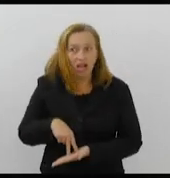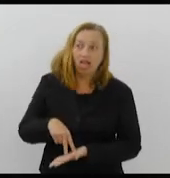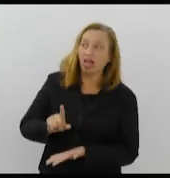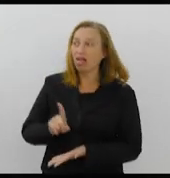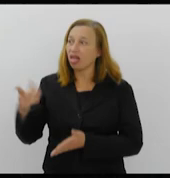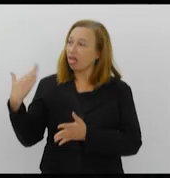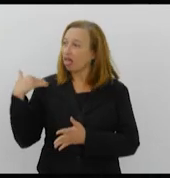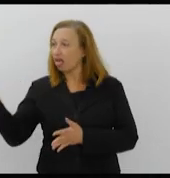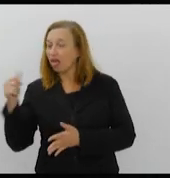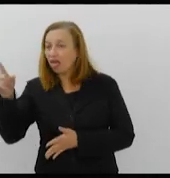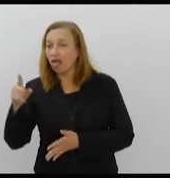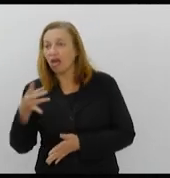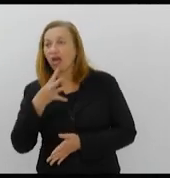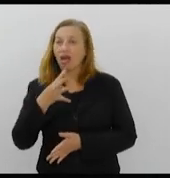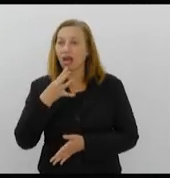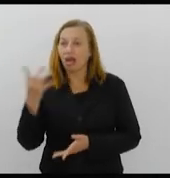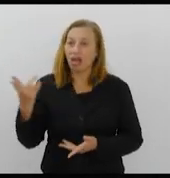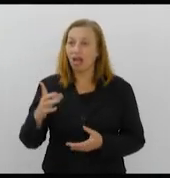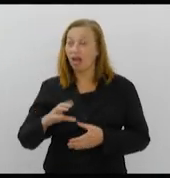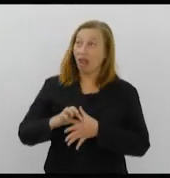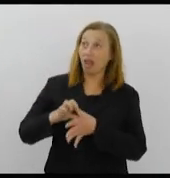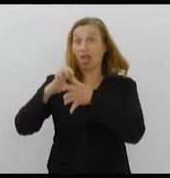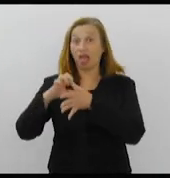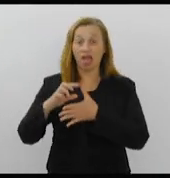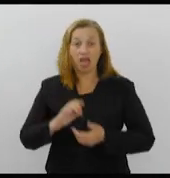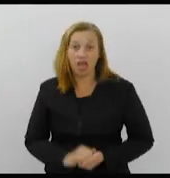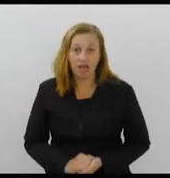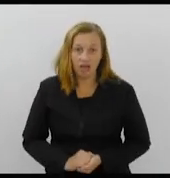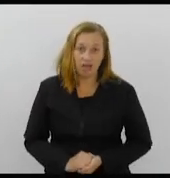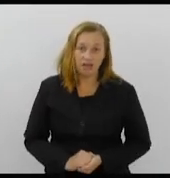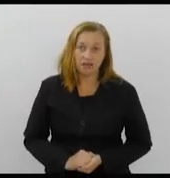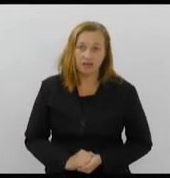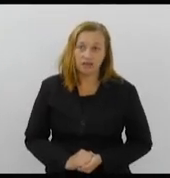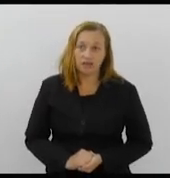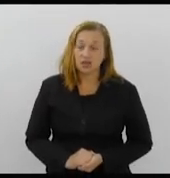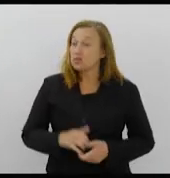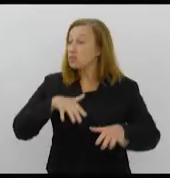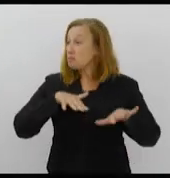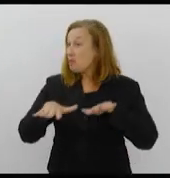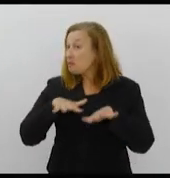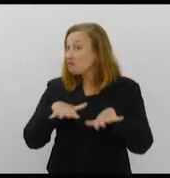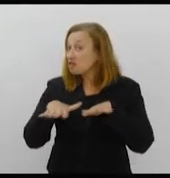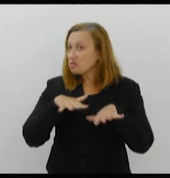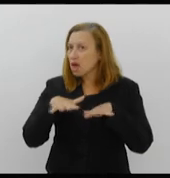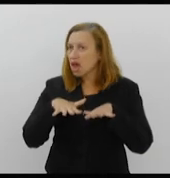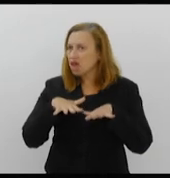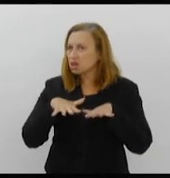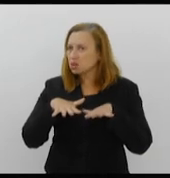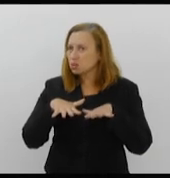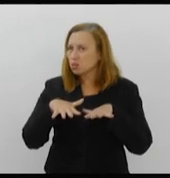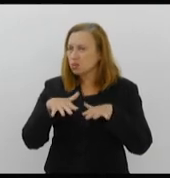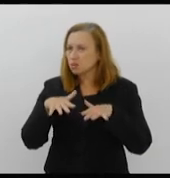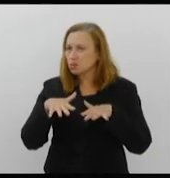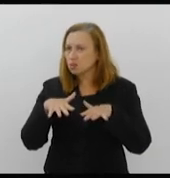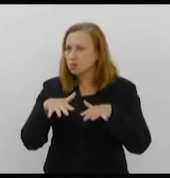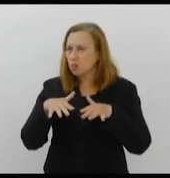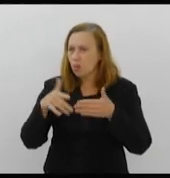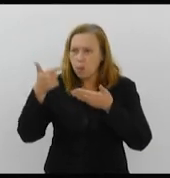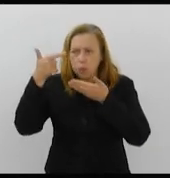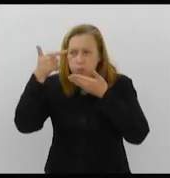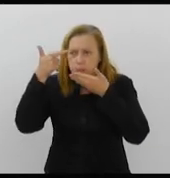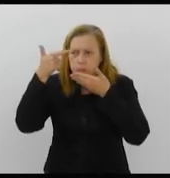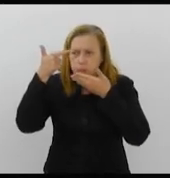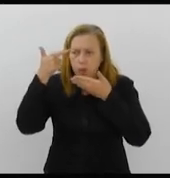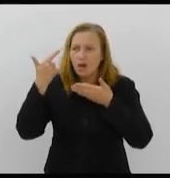é reconhecidamente líder de um movimento terrorista de invasão